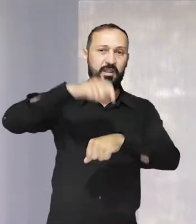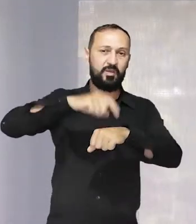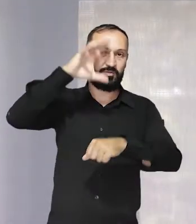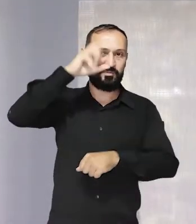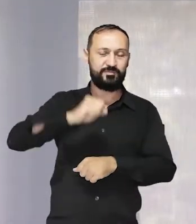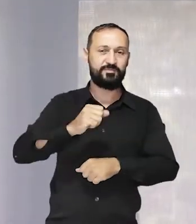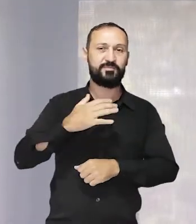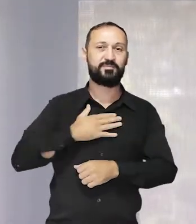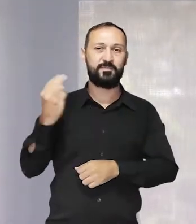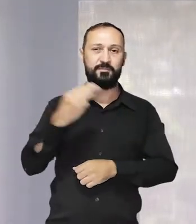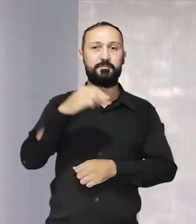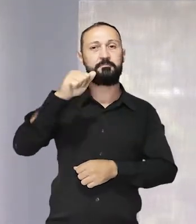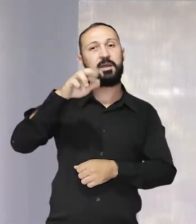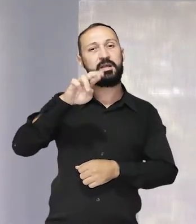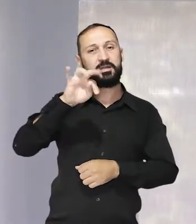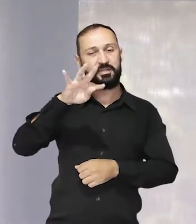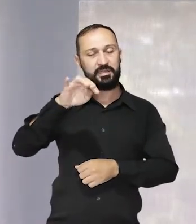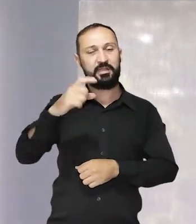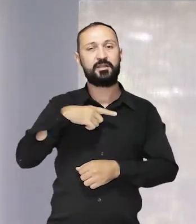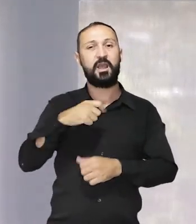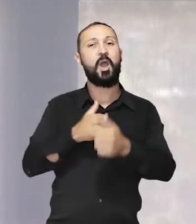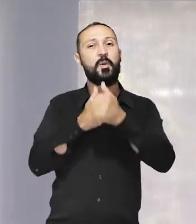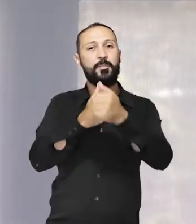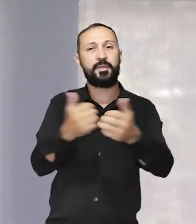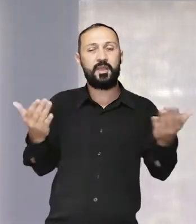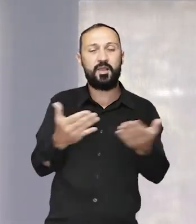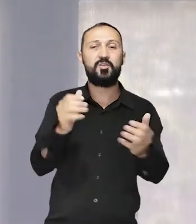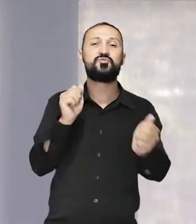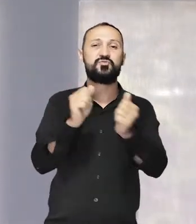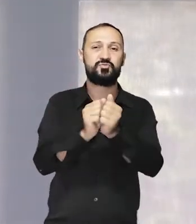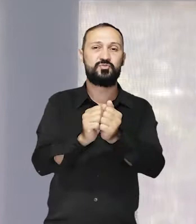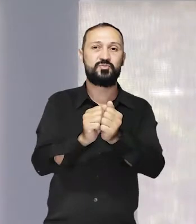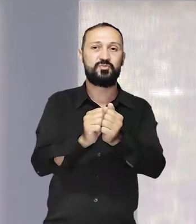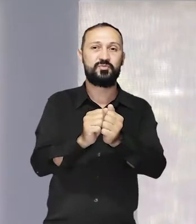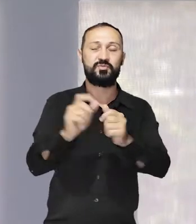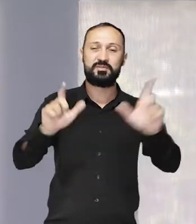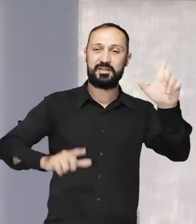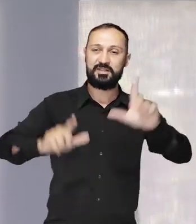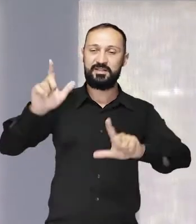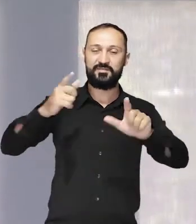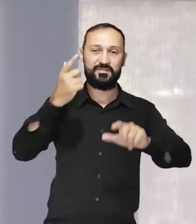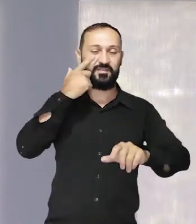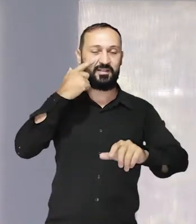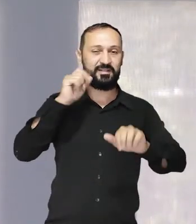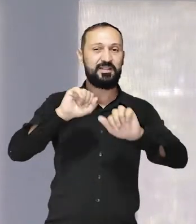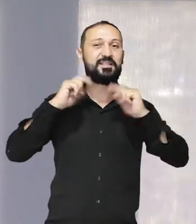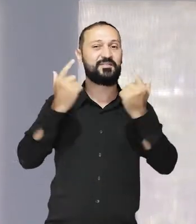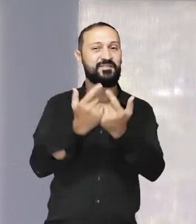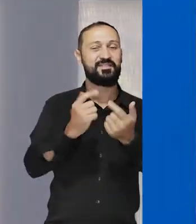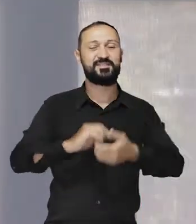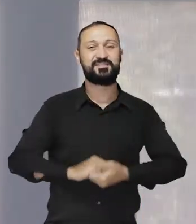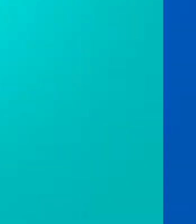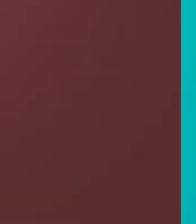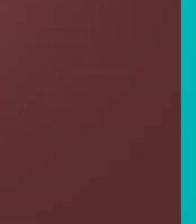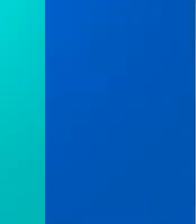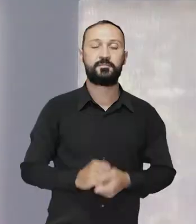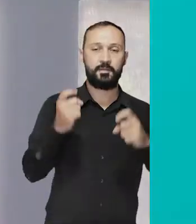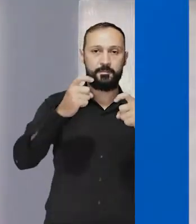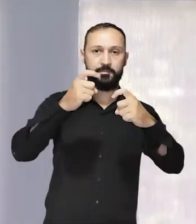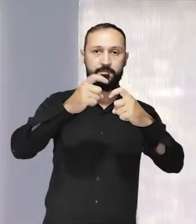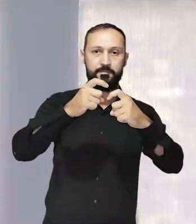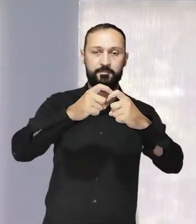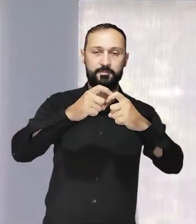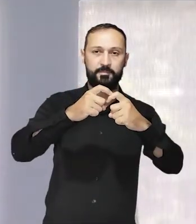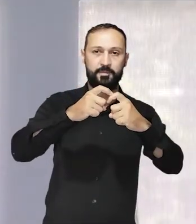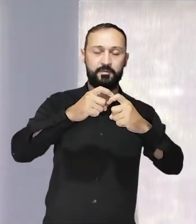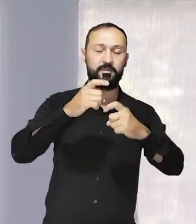tomada de decisões. Eu sou Marité Cogo e você acompanha comigo agora o programa Fique Ligado da TV Alemes.